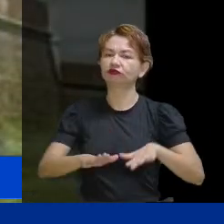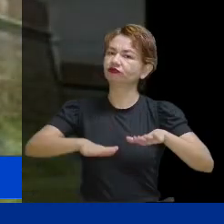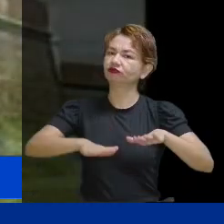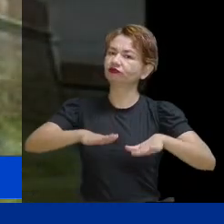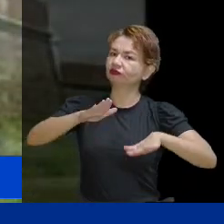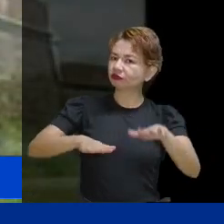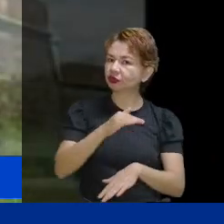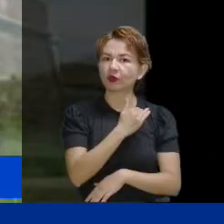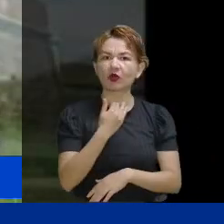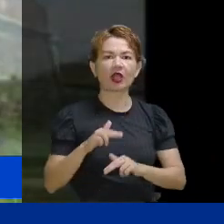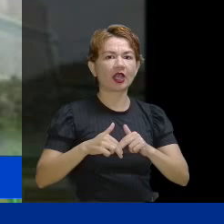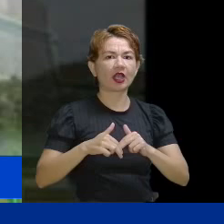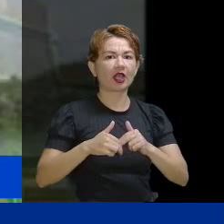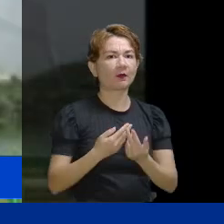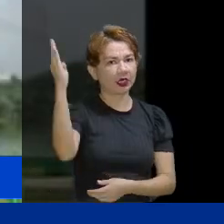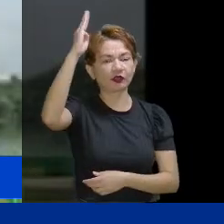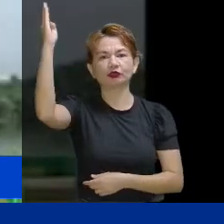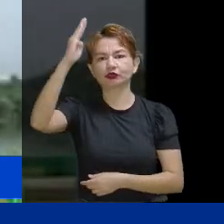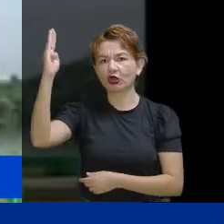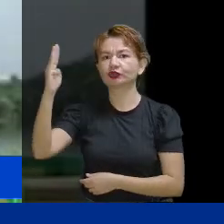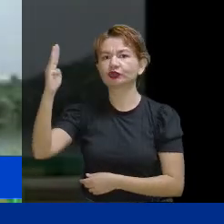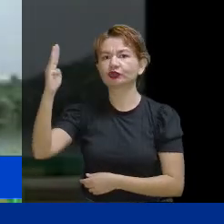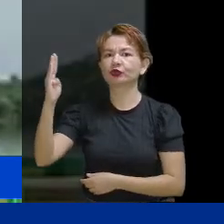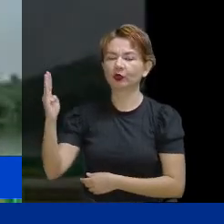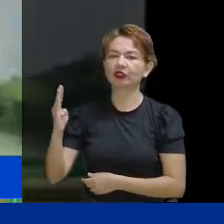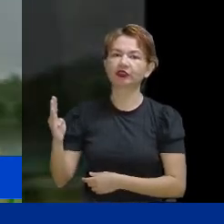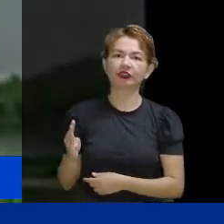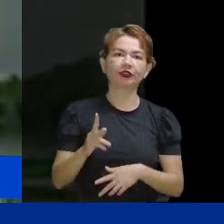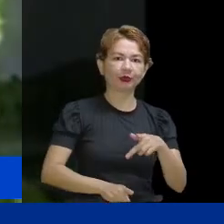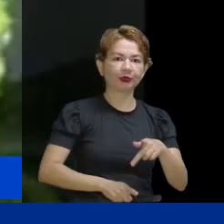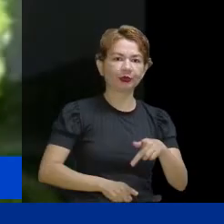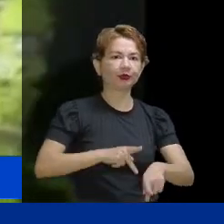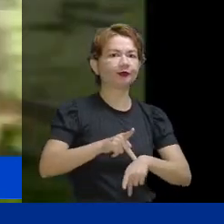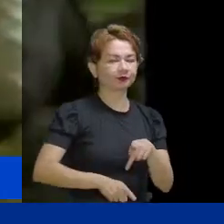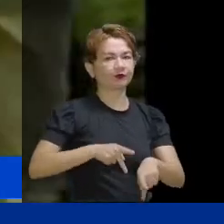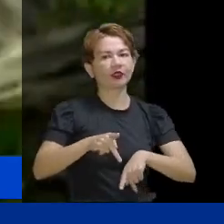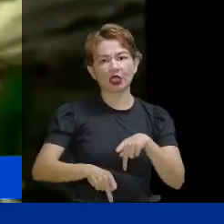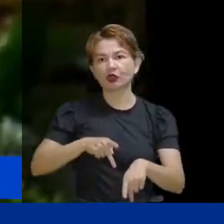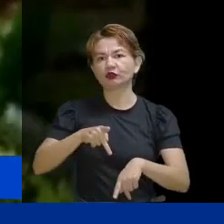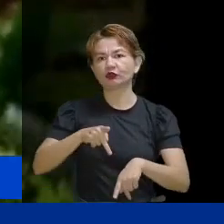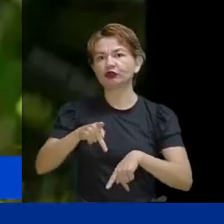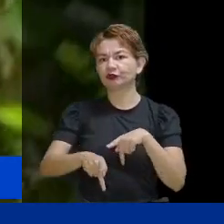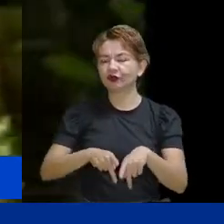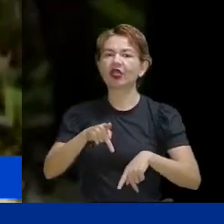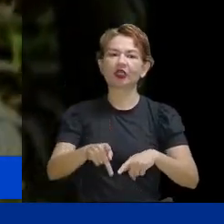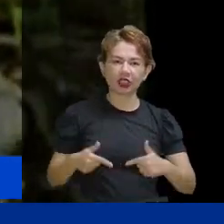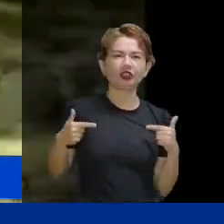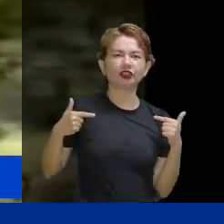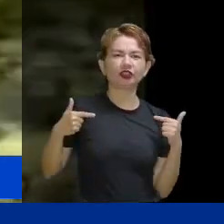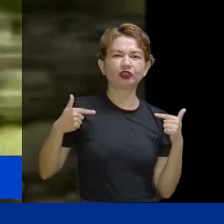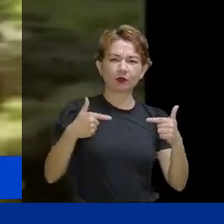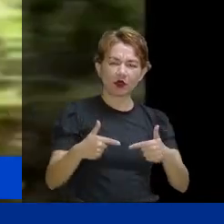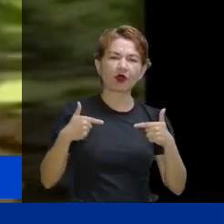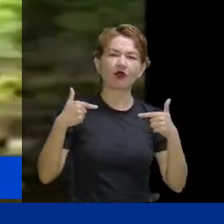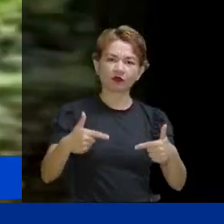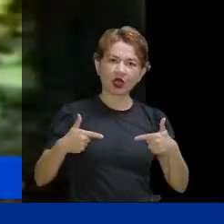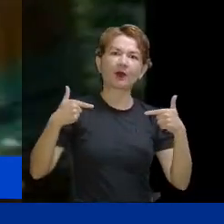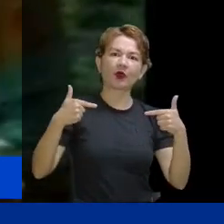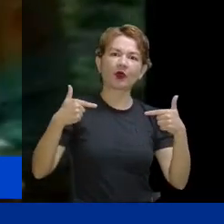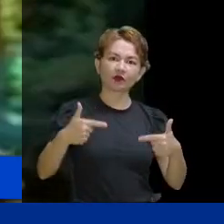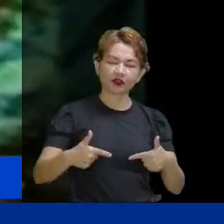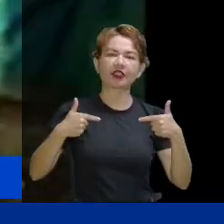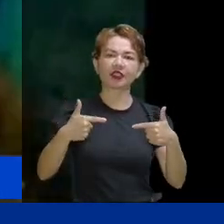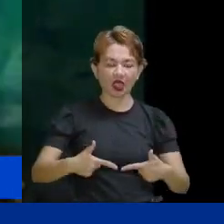dia de morrer pelo nosso Brasil, hão de ver deste povo